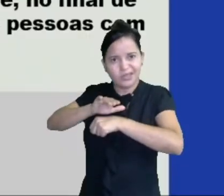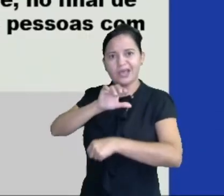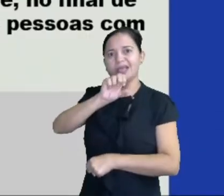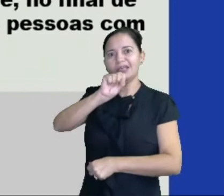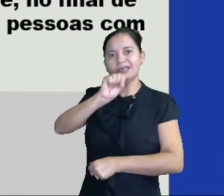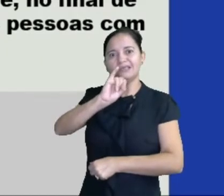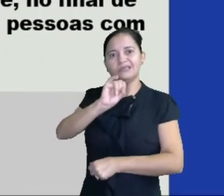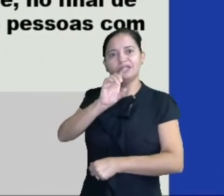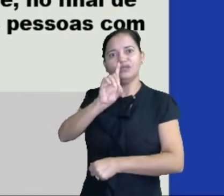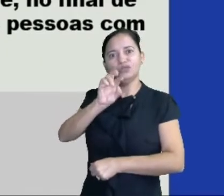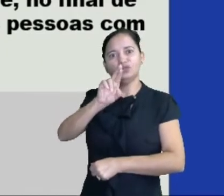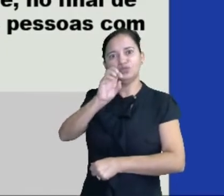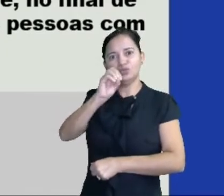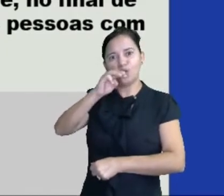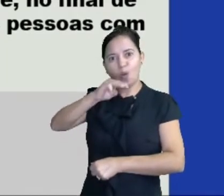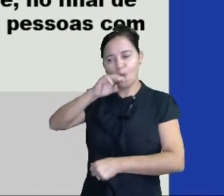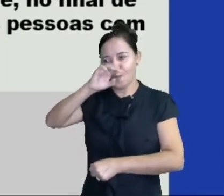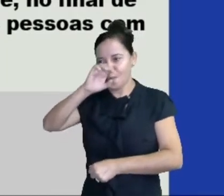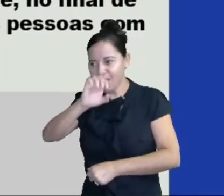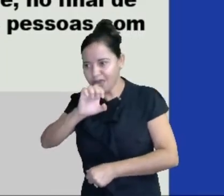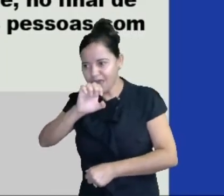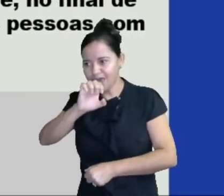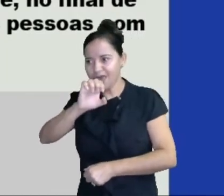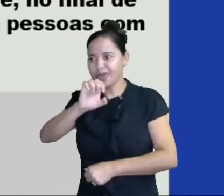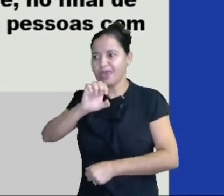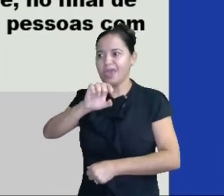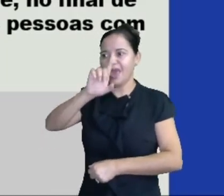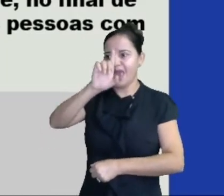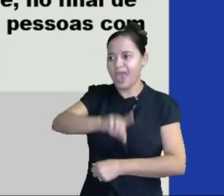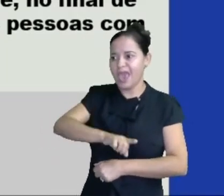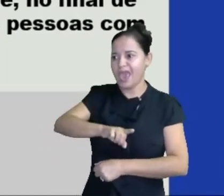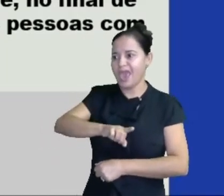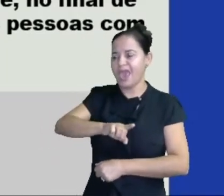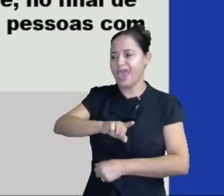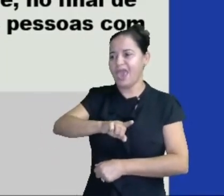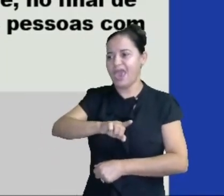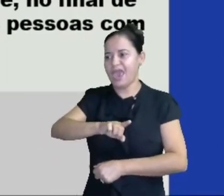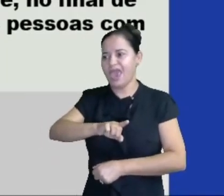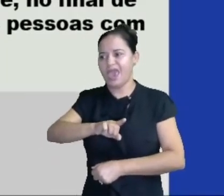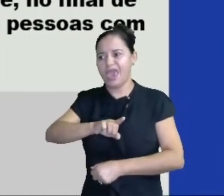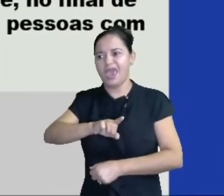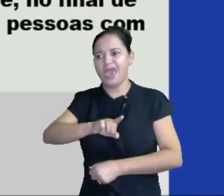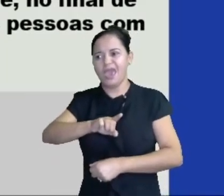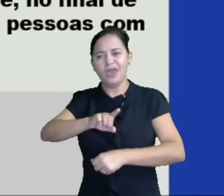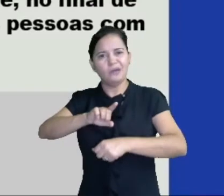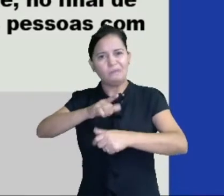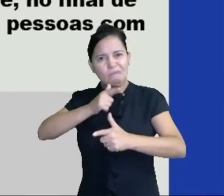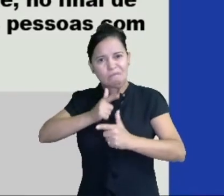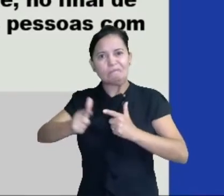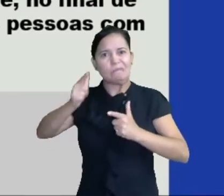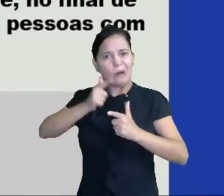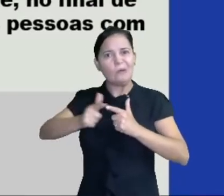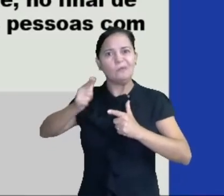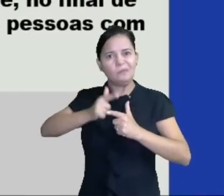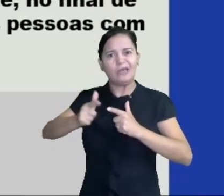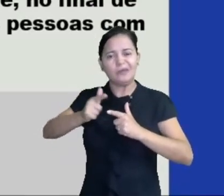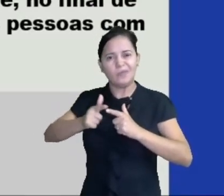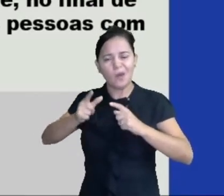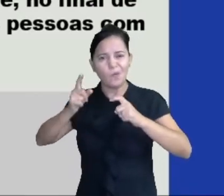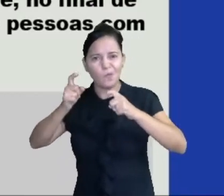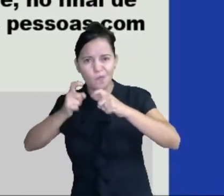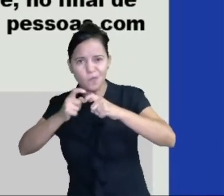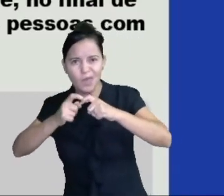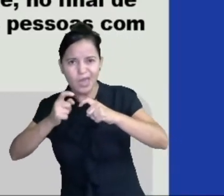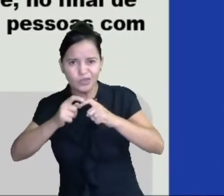síndrome é chamada de síndrome de Laron. Essa síndrome de Laron foi descoberta por um médico endocrinologista